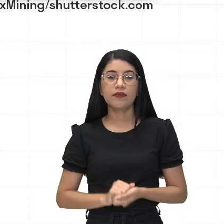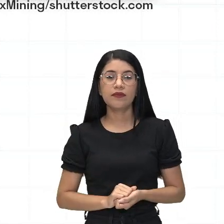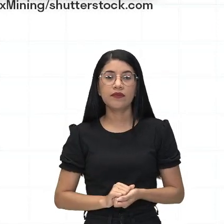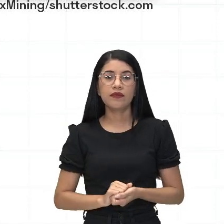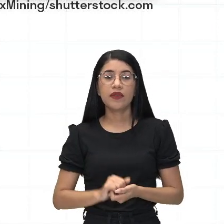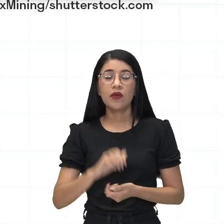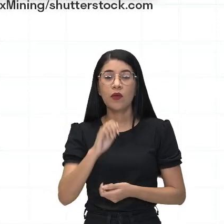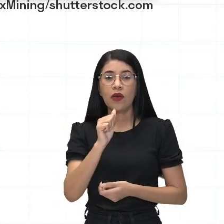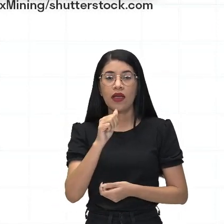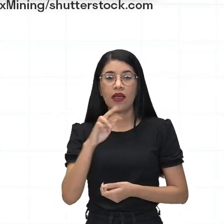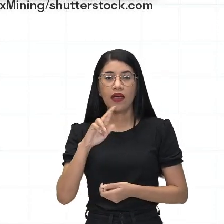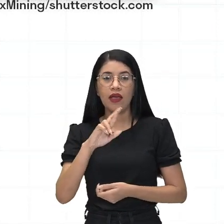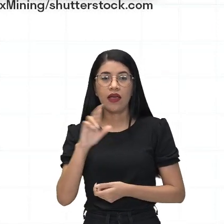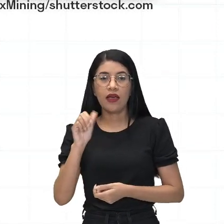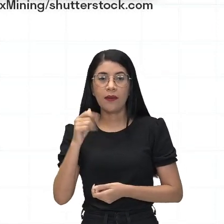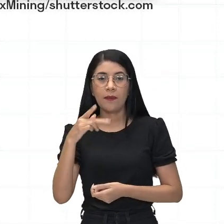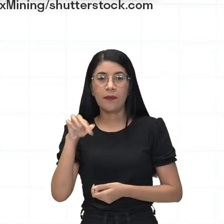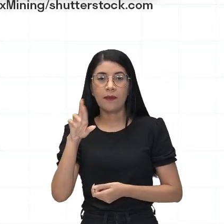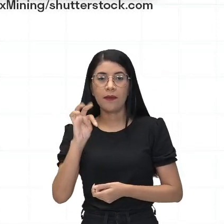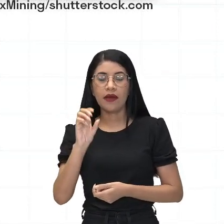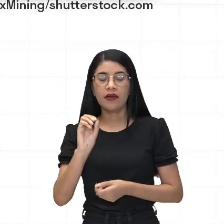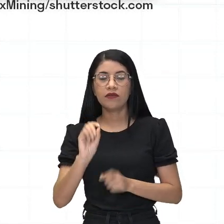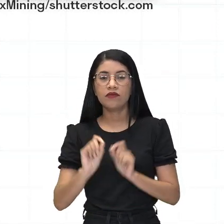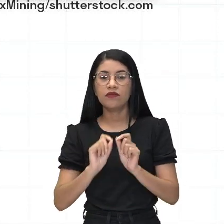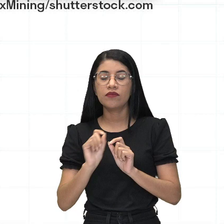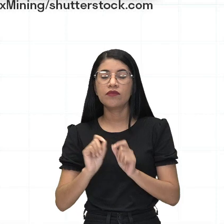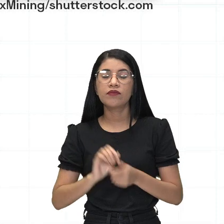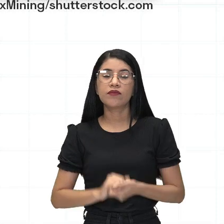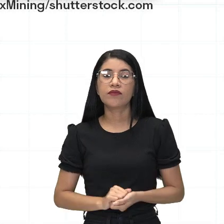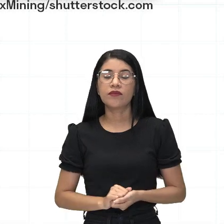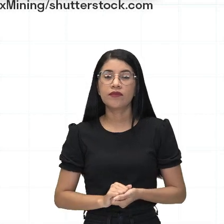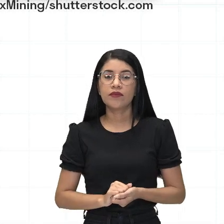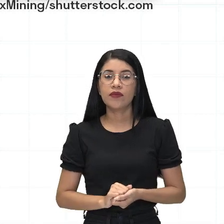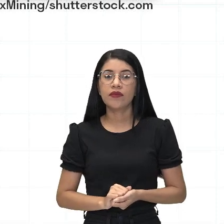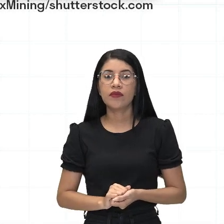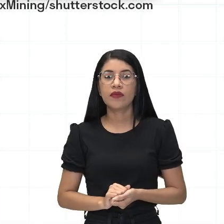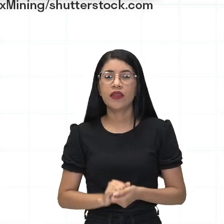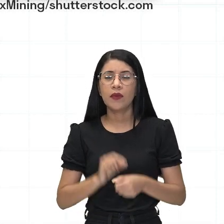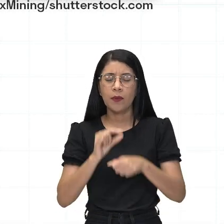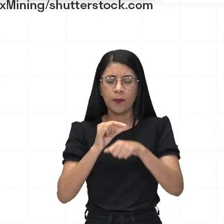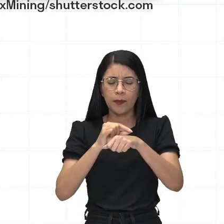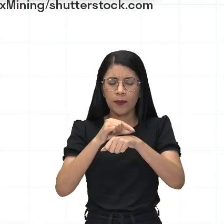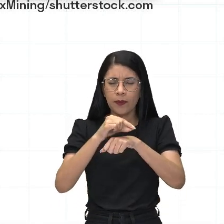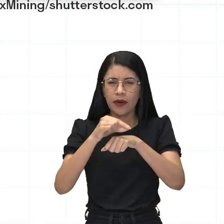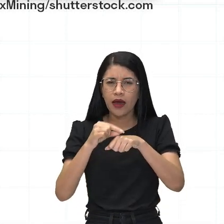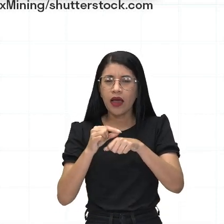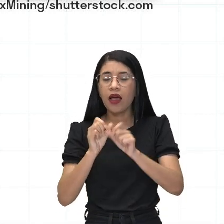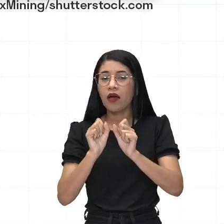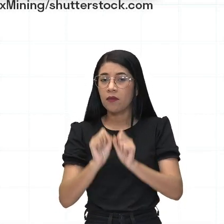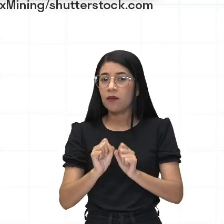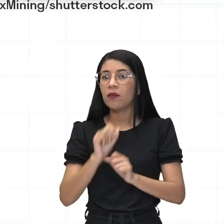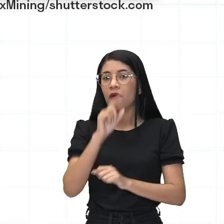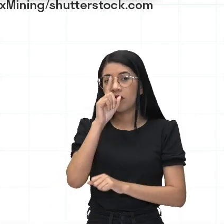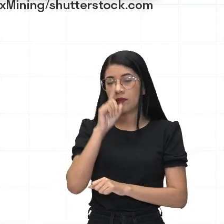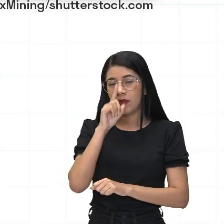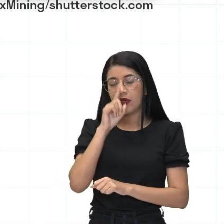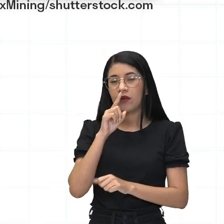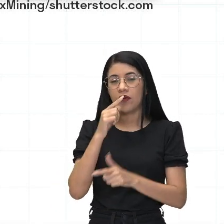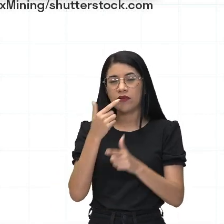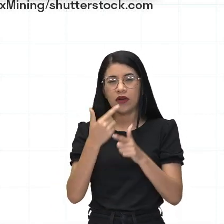os carrapatos, né? E carrapato, gente, pode causar sérios